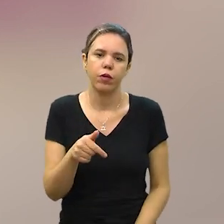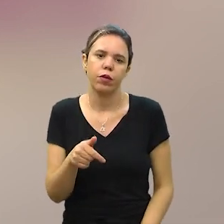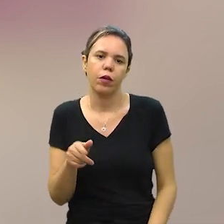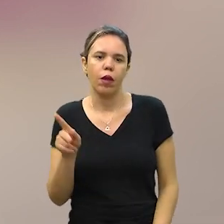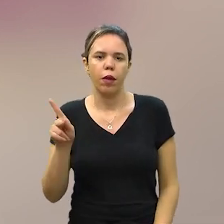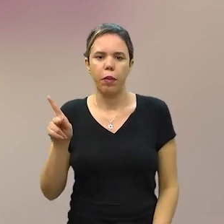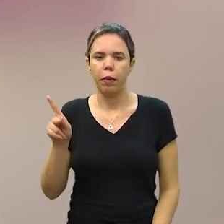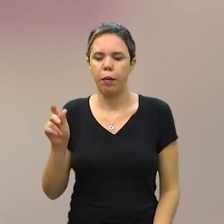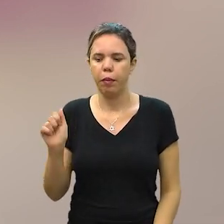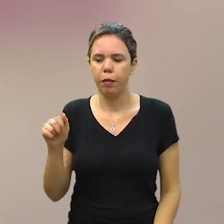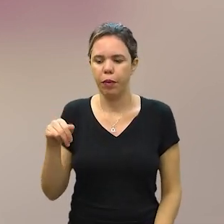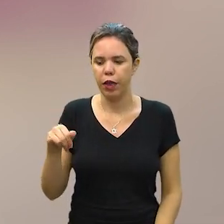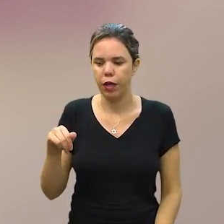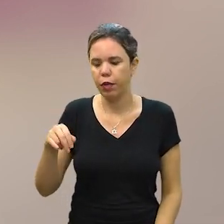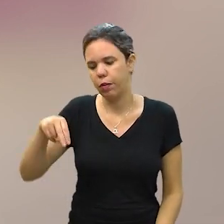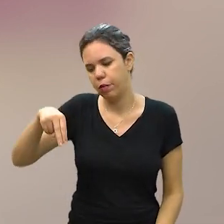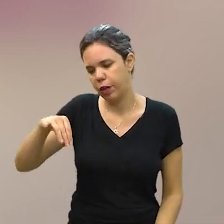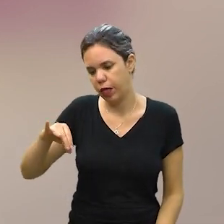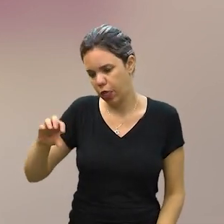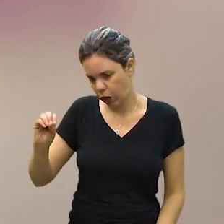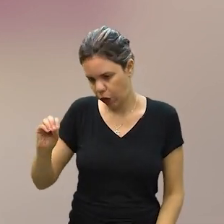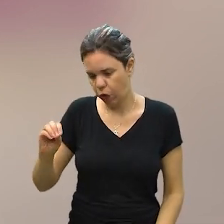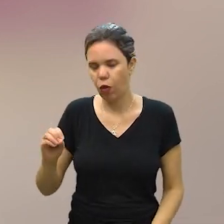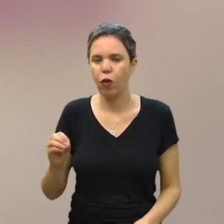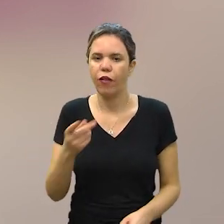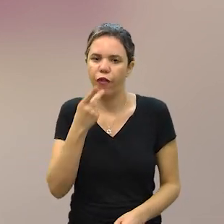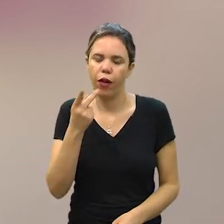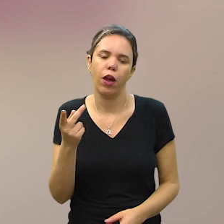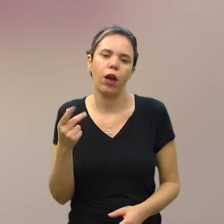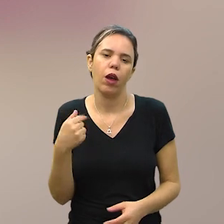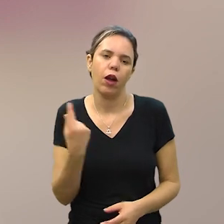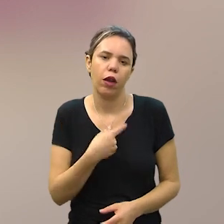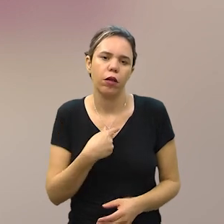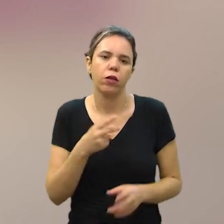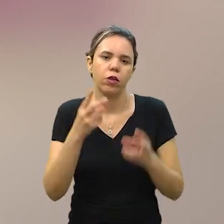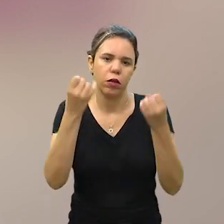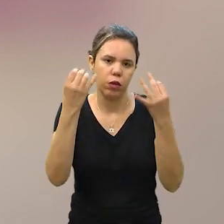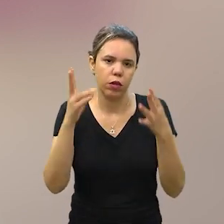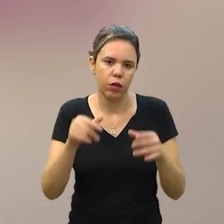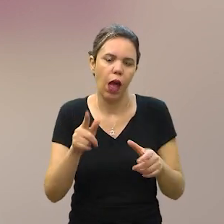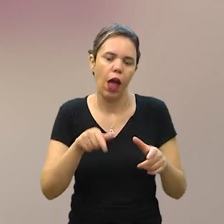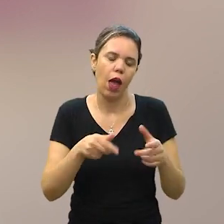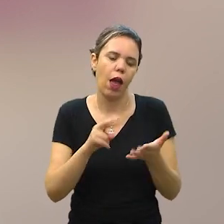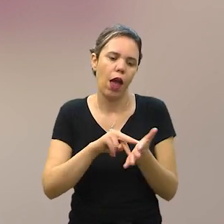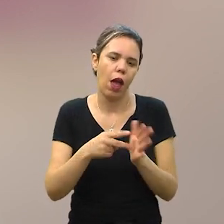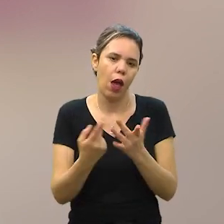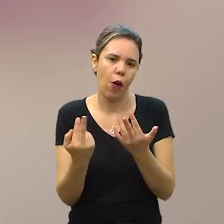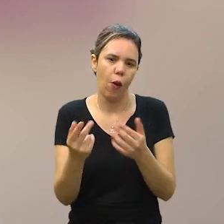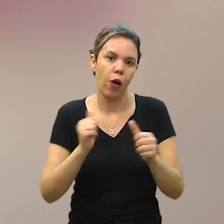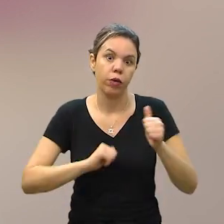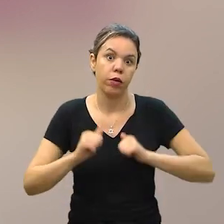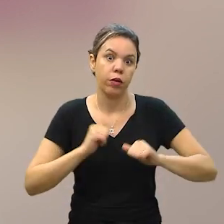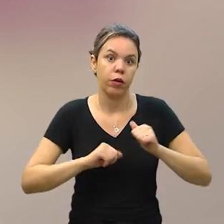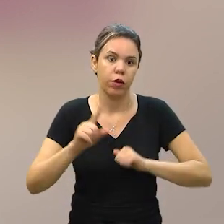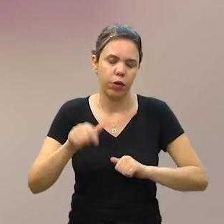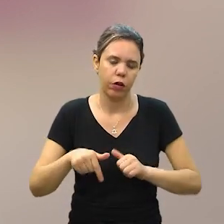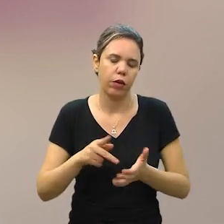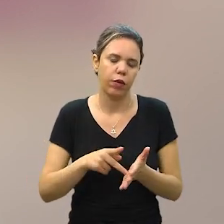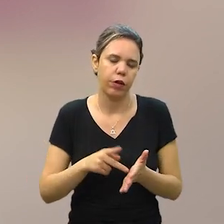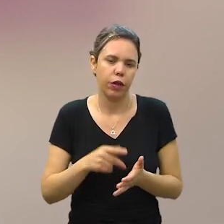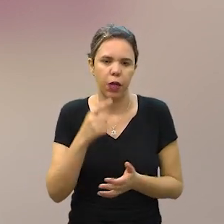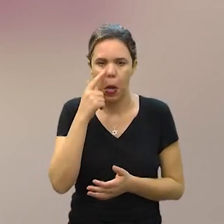na síndrome do pânico, para a gente, psicólogo, a gente logo se trata como uma ansiedade, porque, na verdade, é